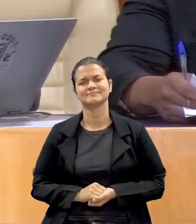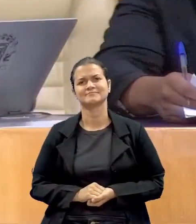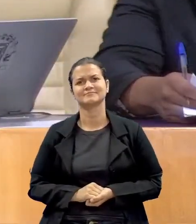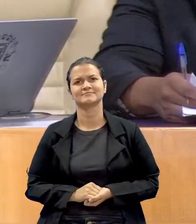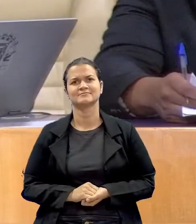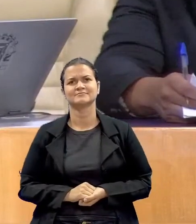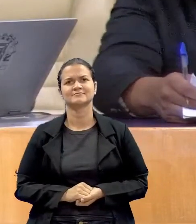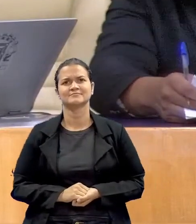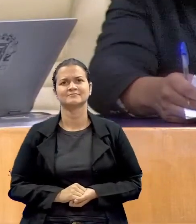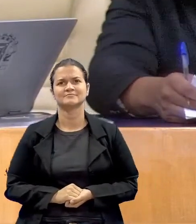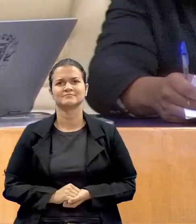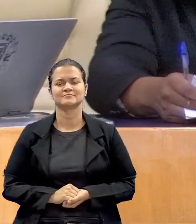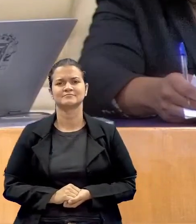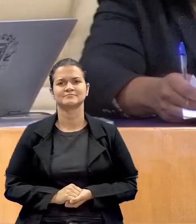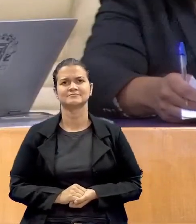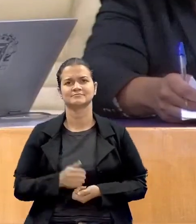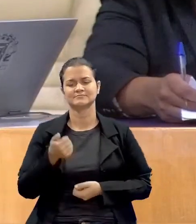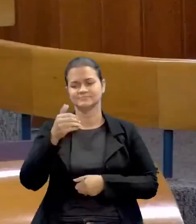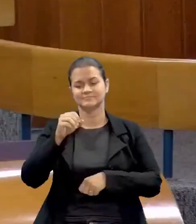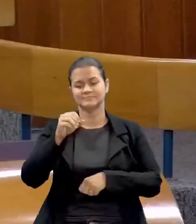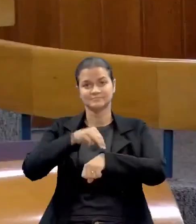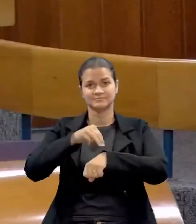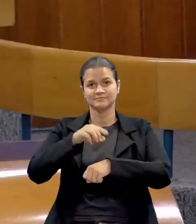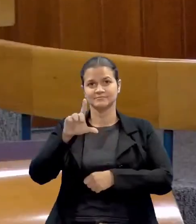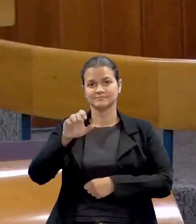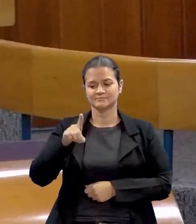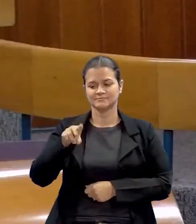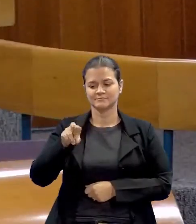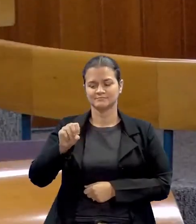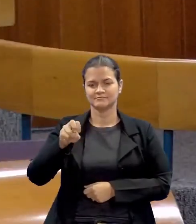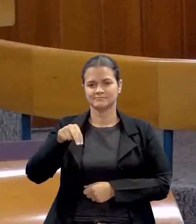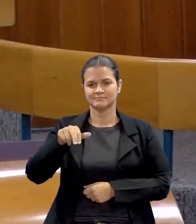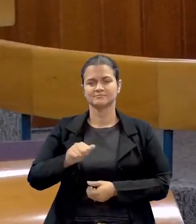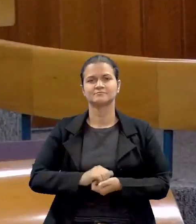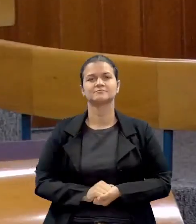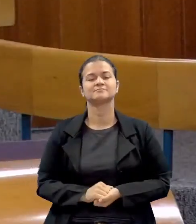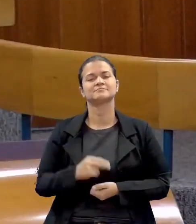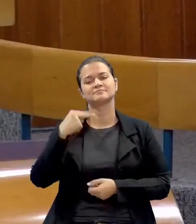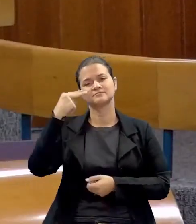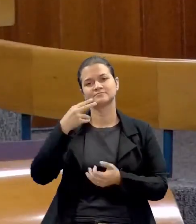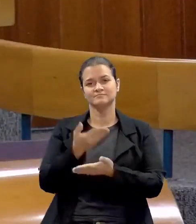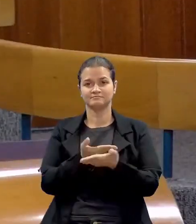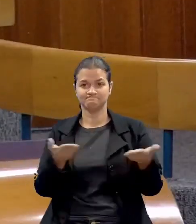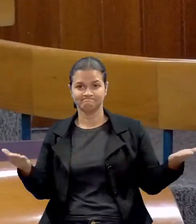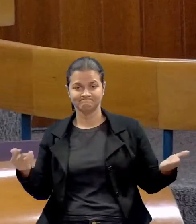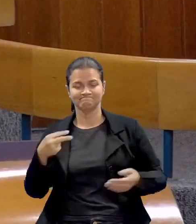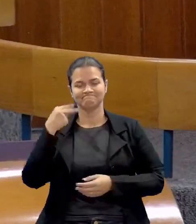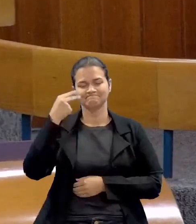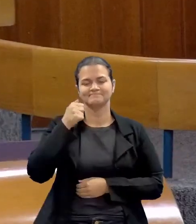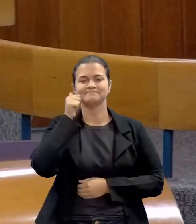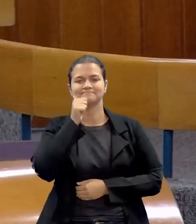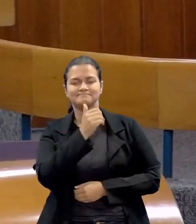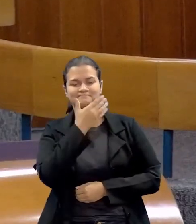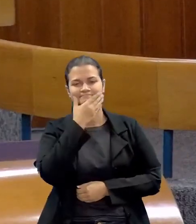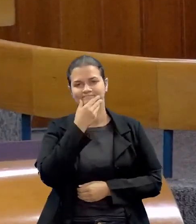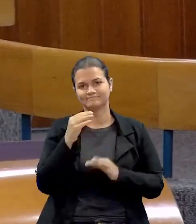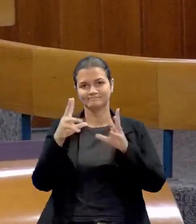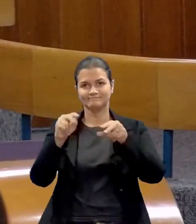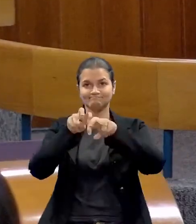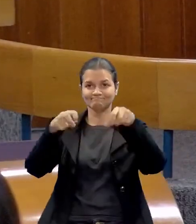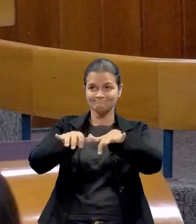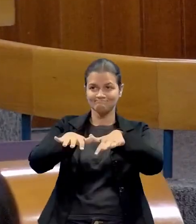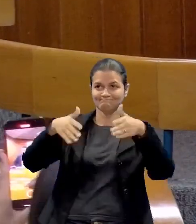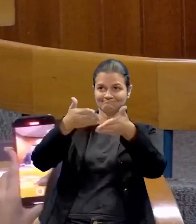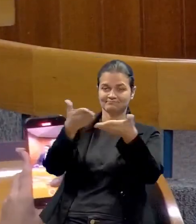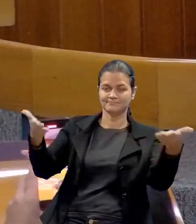10 minutos, vereador Leandro Senna, com direito à parte. Senhores vereadores, vereadoras, todo o pessoal da galeria que está aí